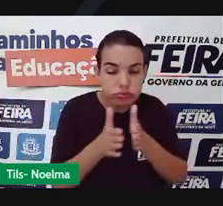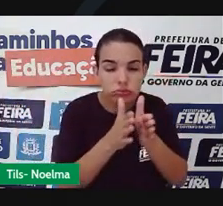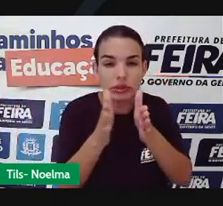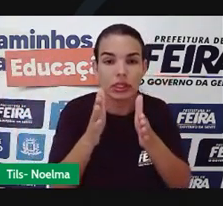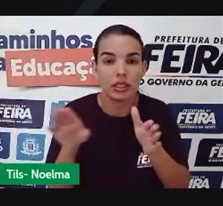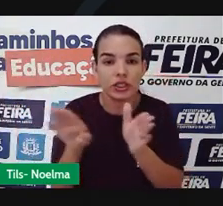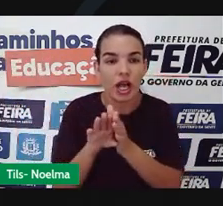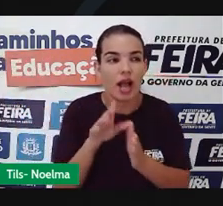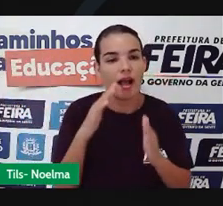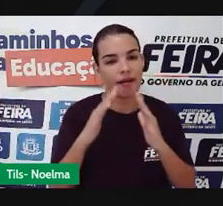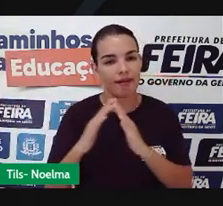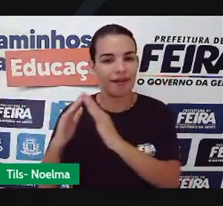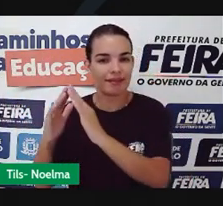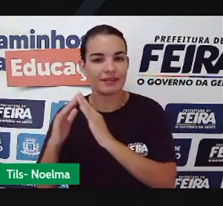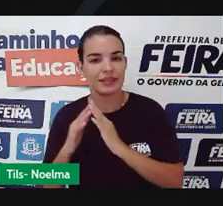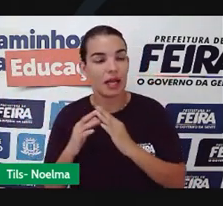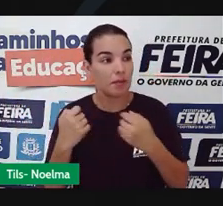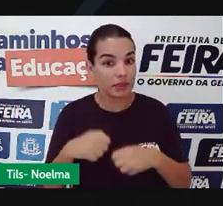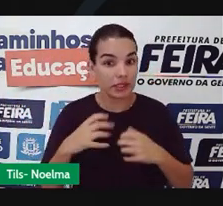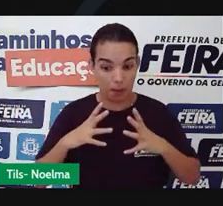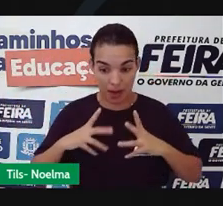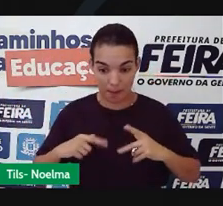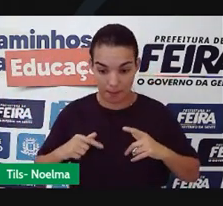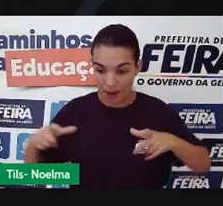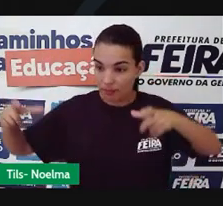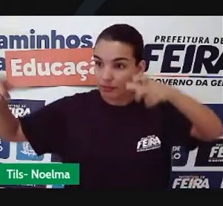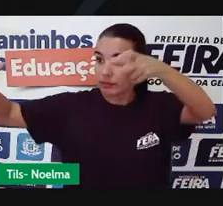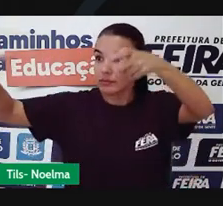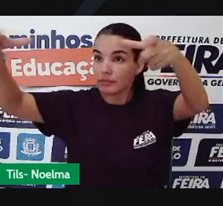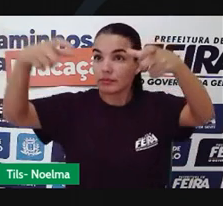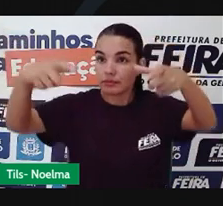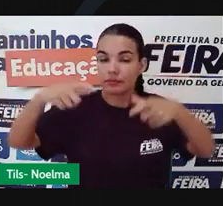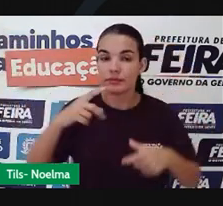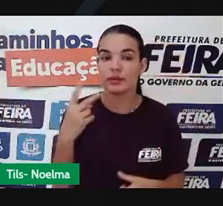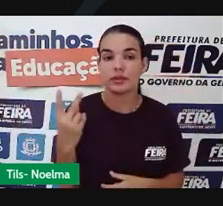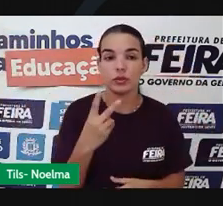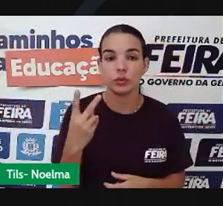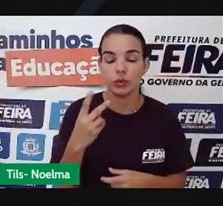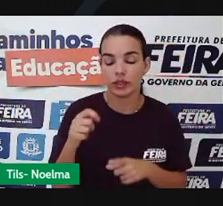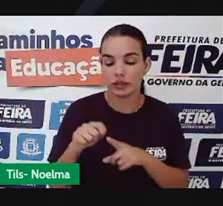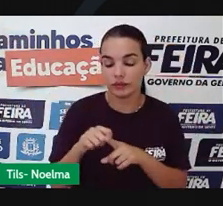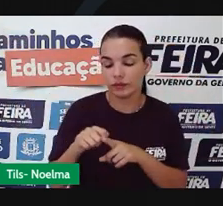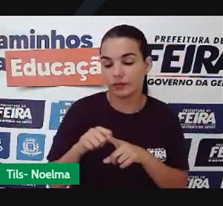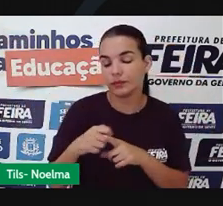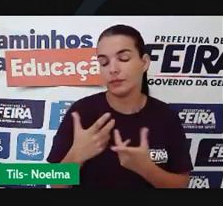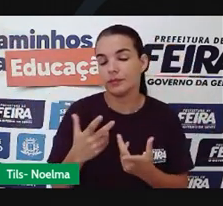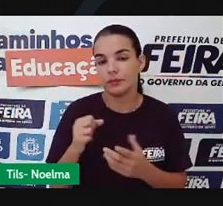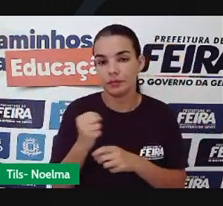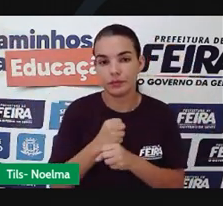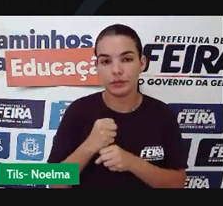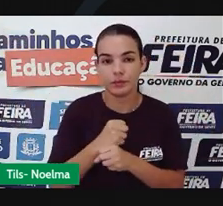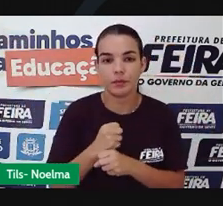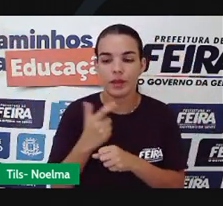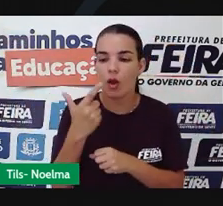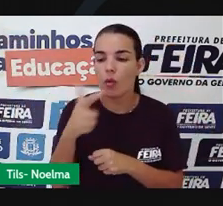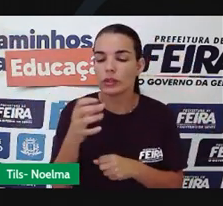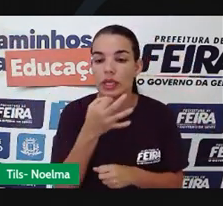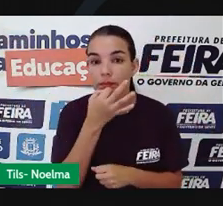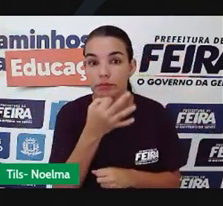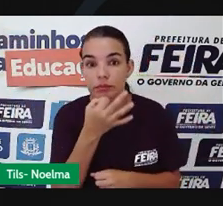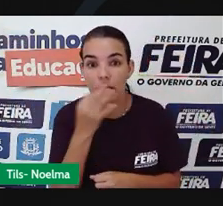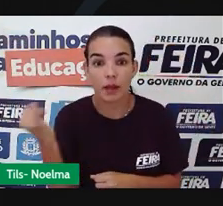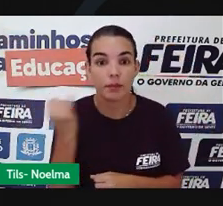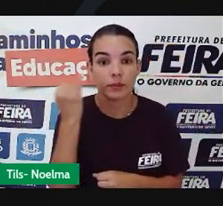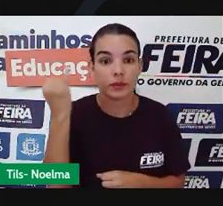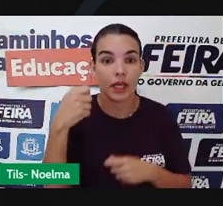não podemos nos esquecer de limpar a caixa d'água pelo menos duas vezes no ano uma outra dica importante é cobrir sempre os alimentos